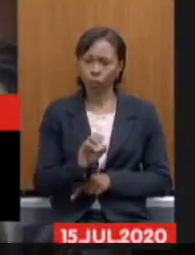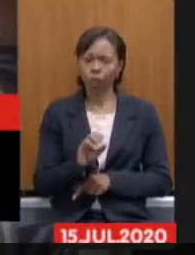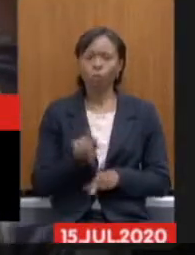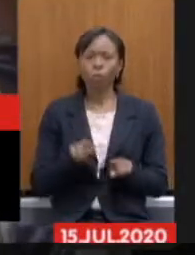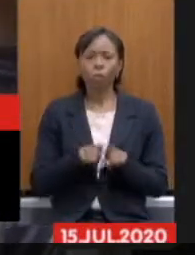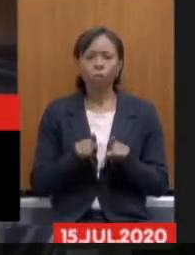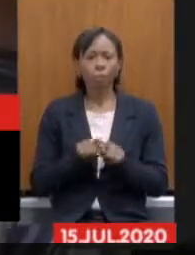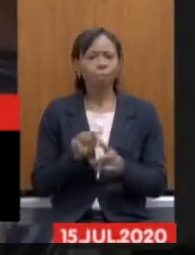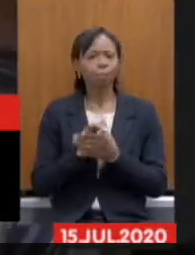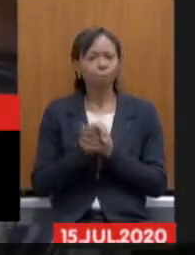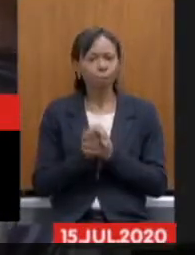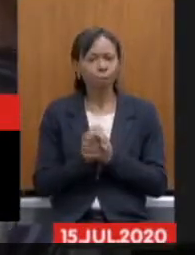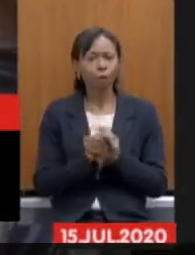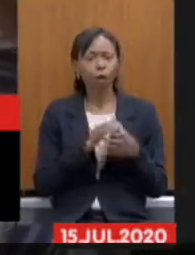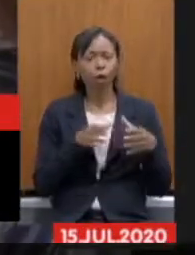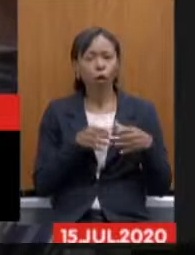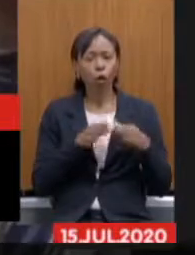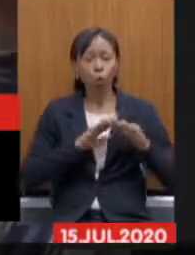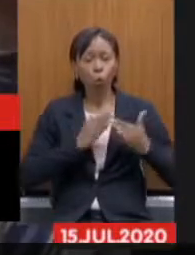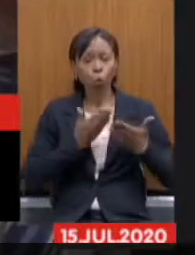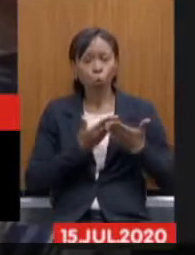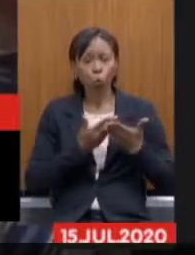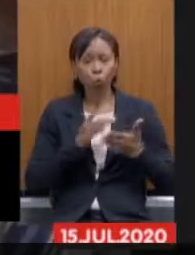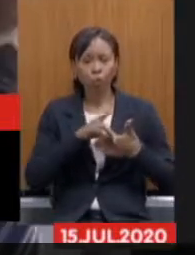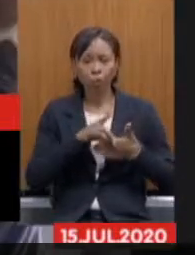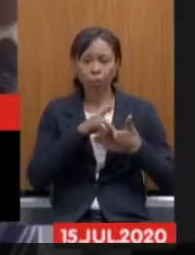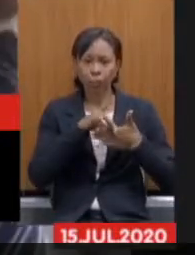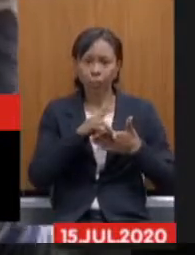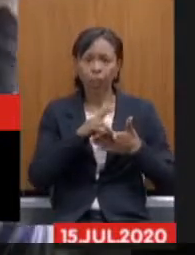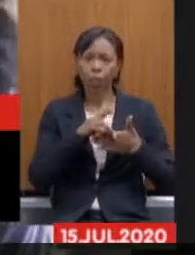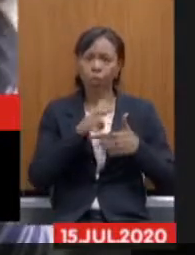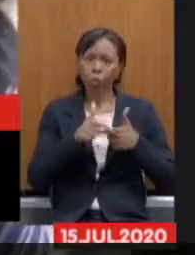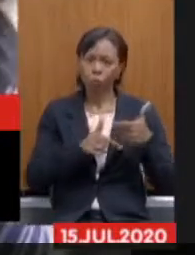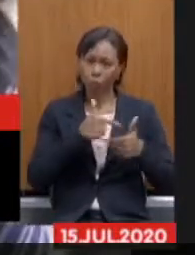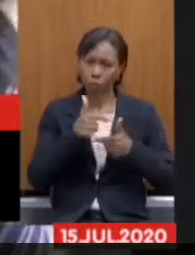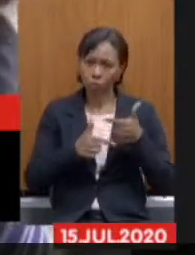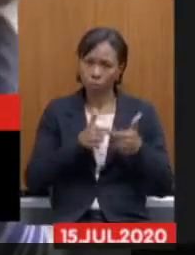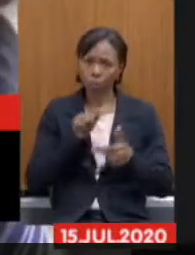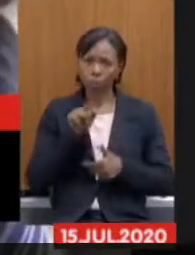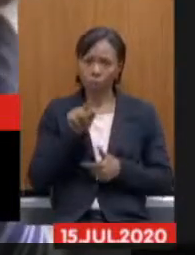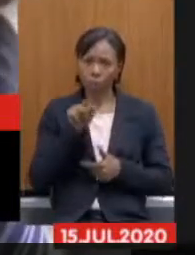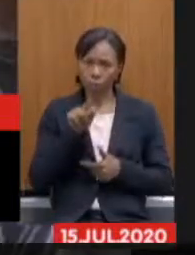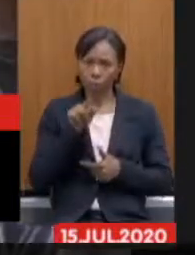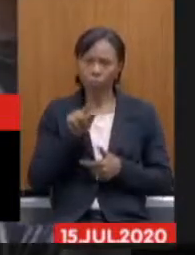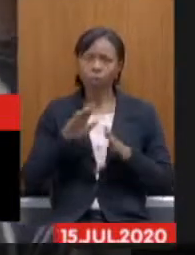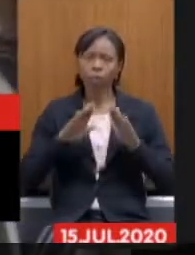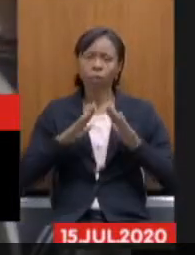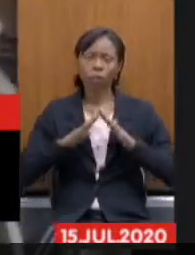parabenizar aí o colégio líderes pela condução dos trabalhos aí nos